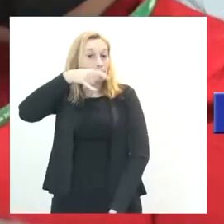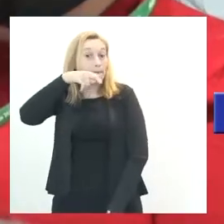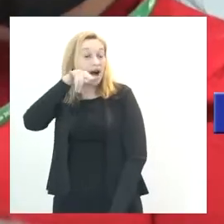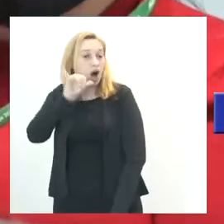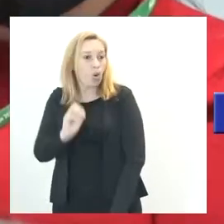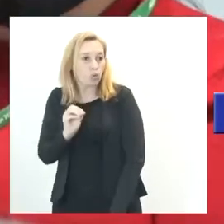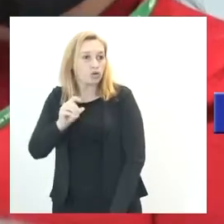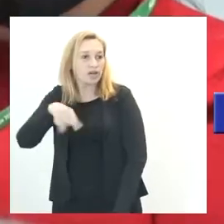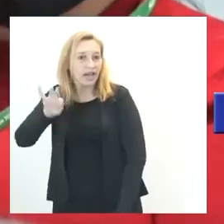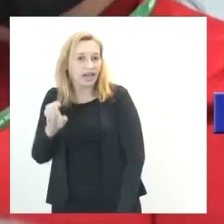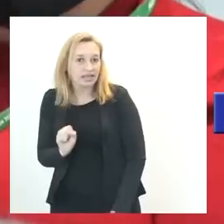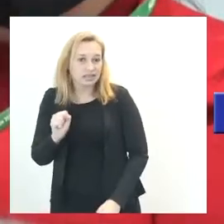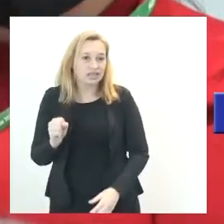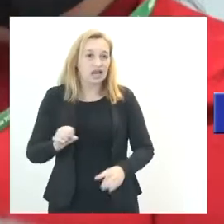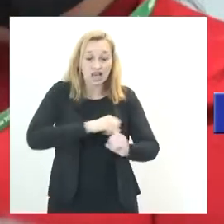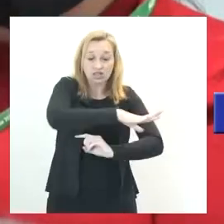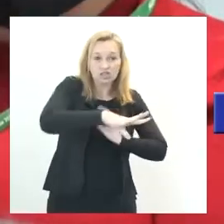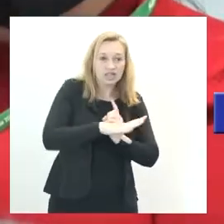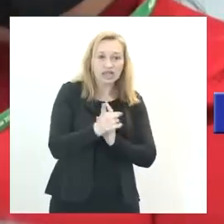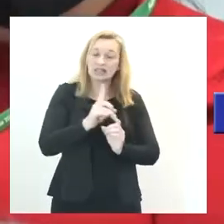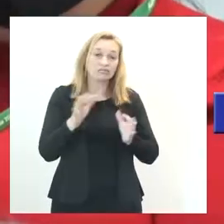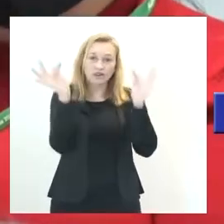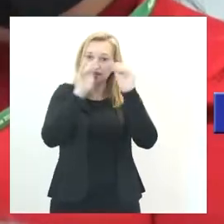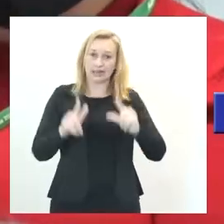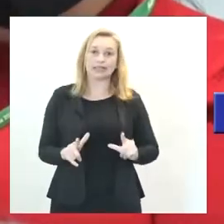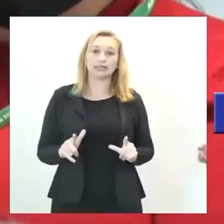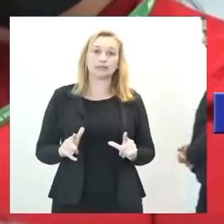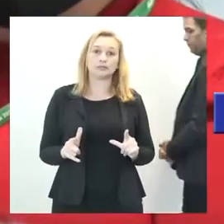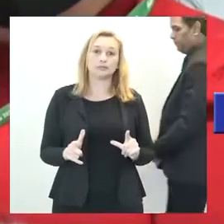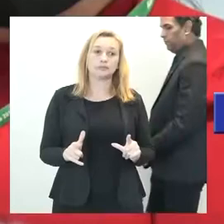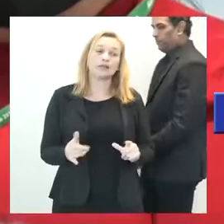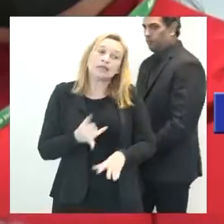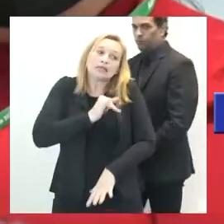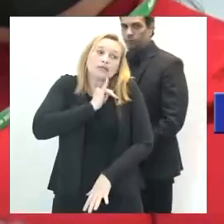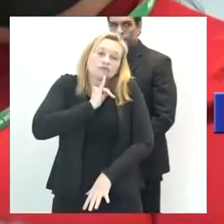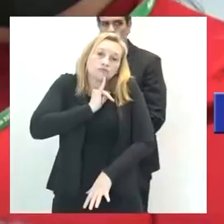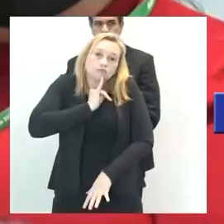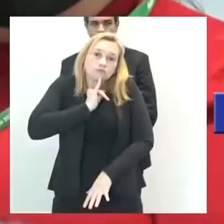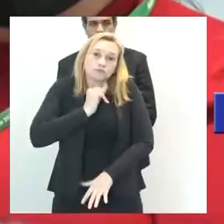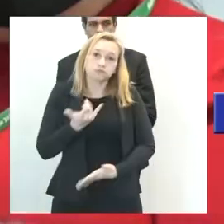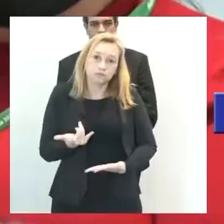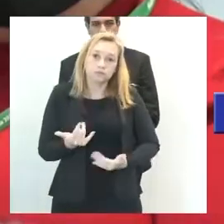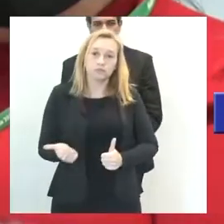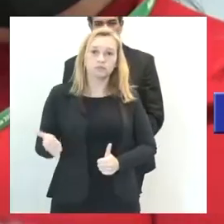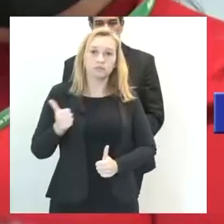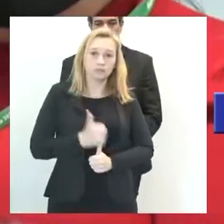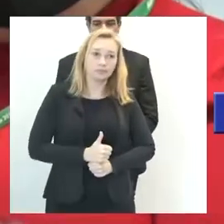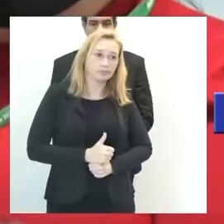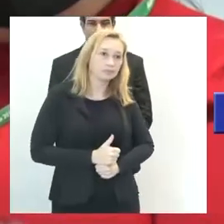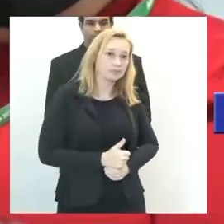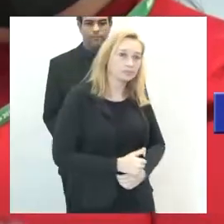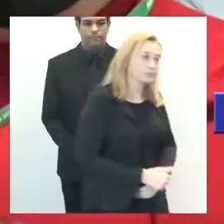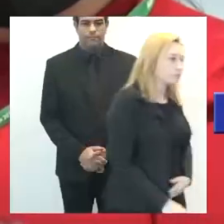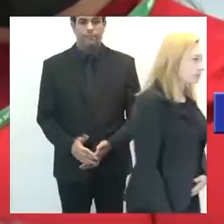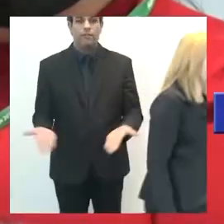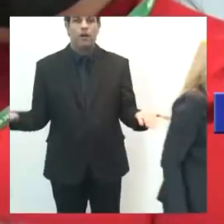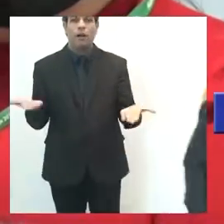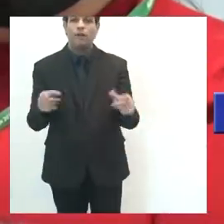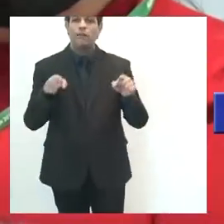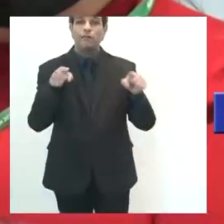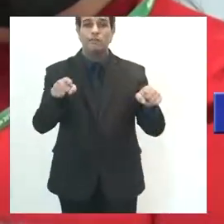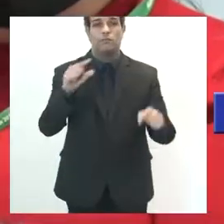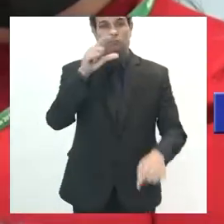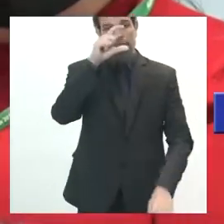a sociedade não está contemplado e infelizmente é o inimigo declarado de